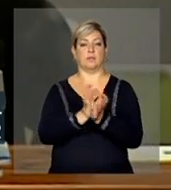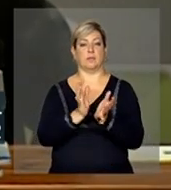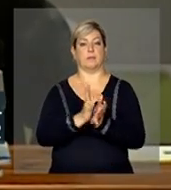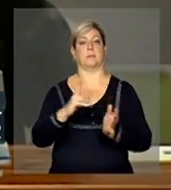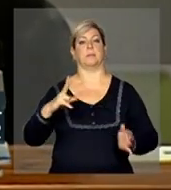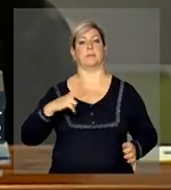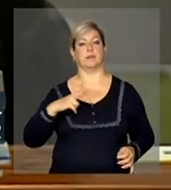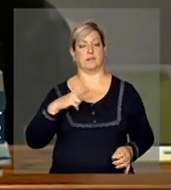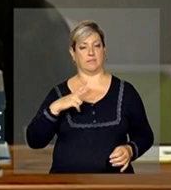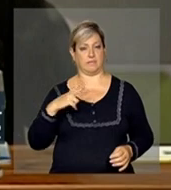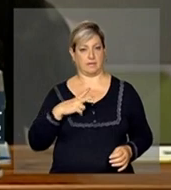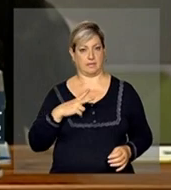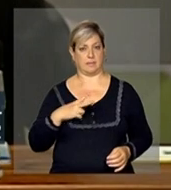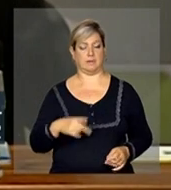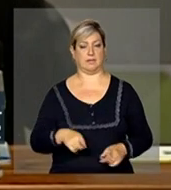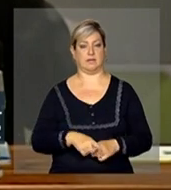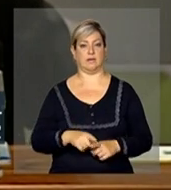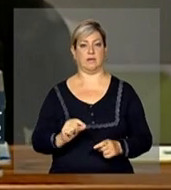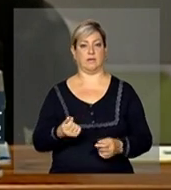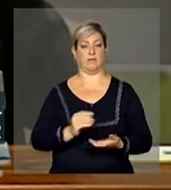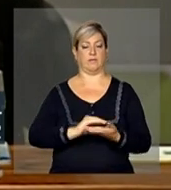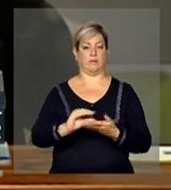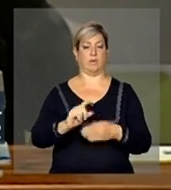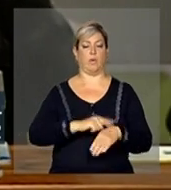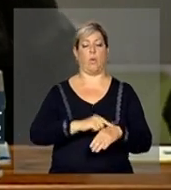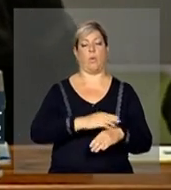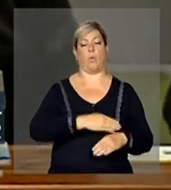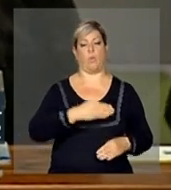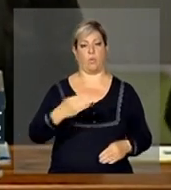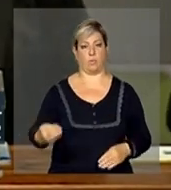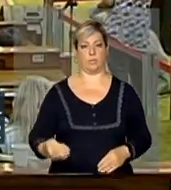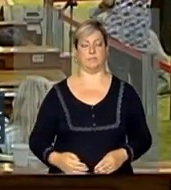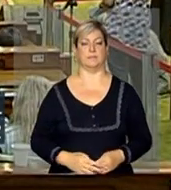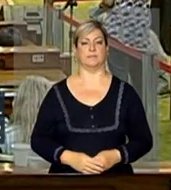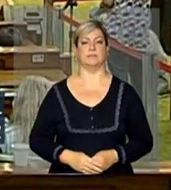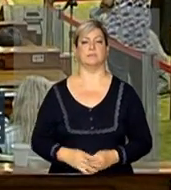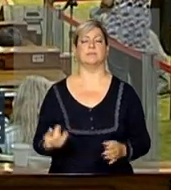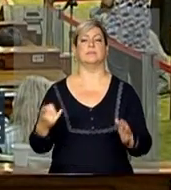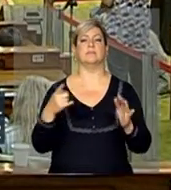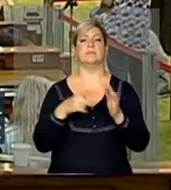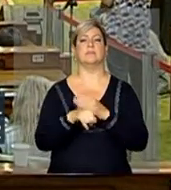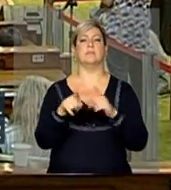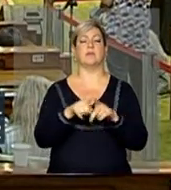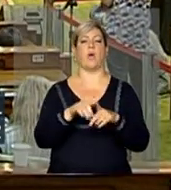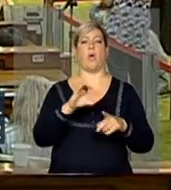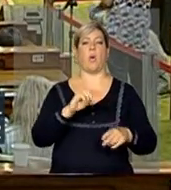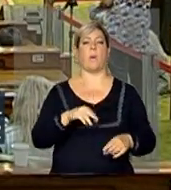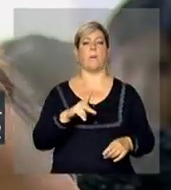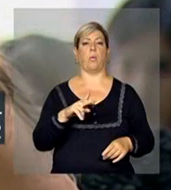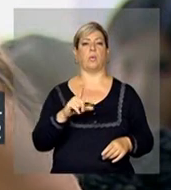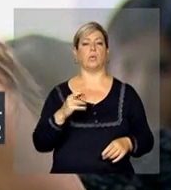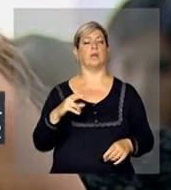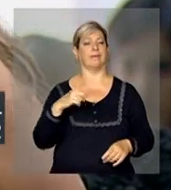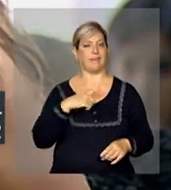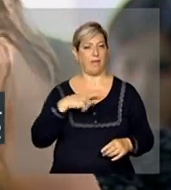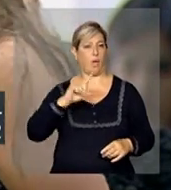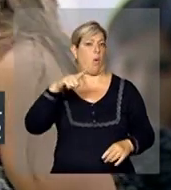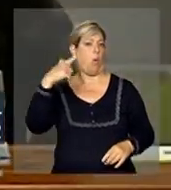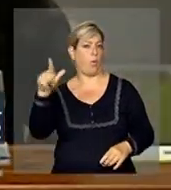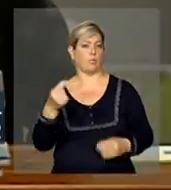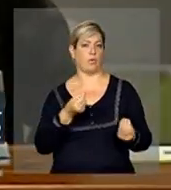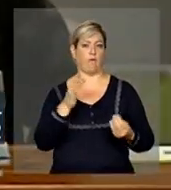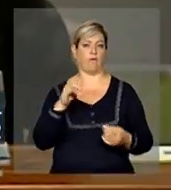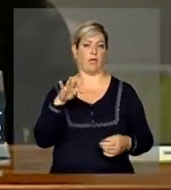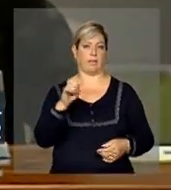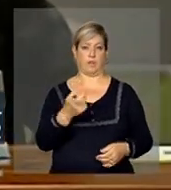privado no financiamento de longo prazo. Além de compulsório, secretário, teria alguma outra fonte de recurso?